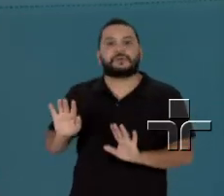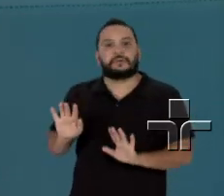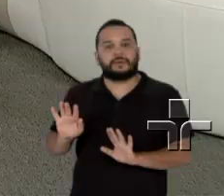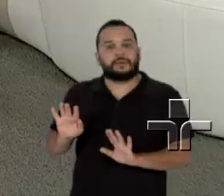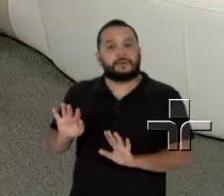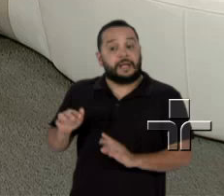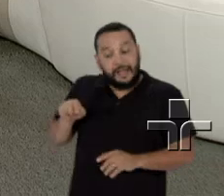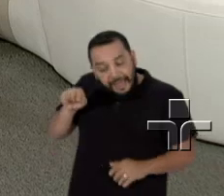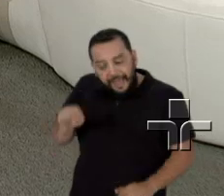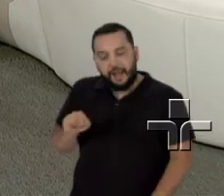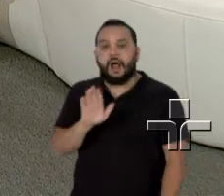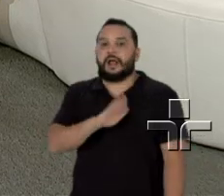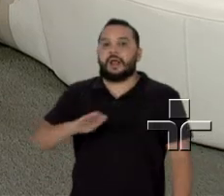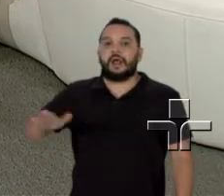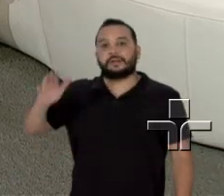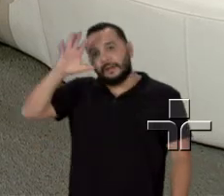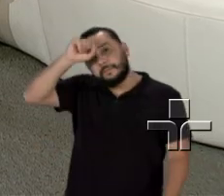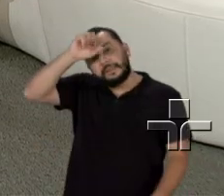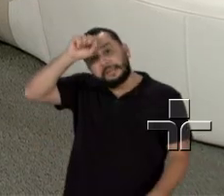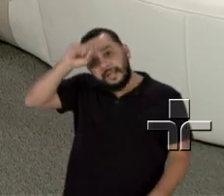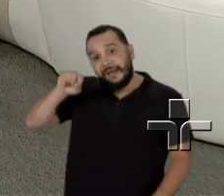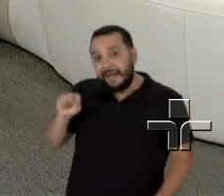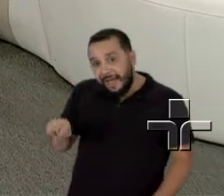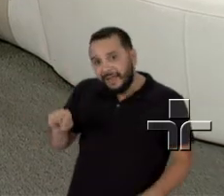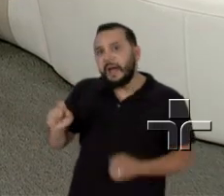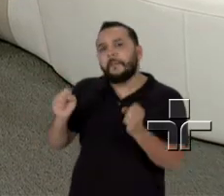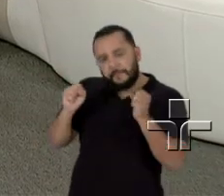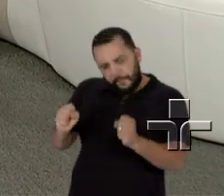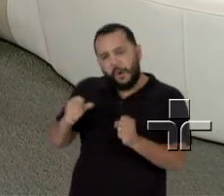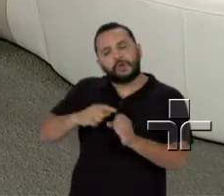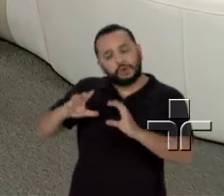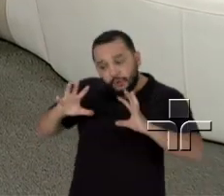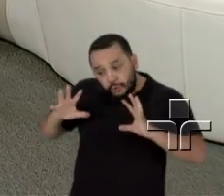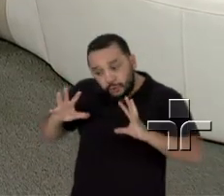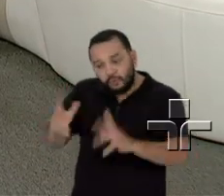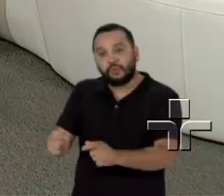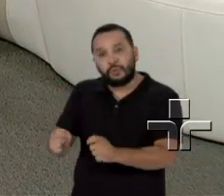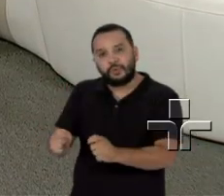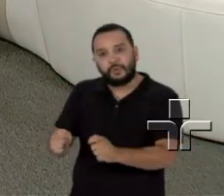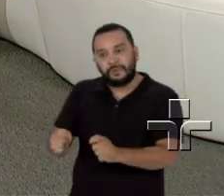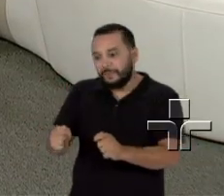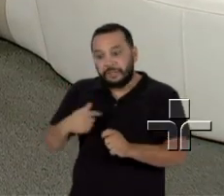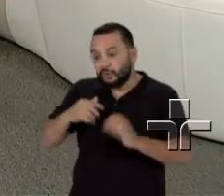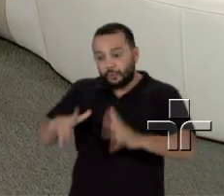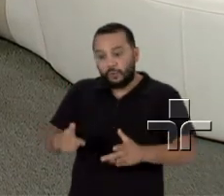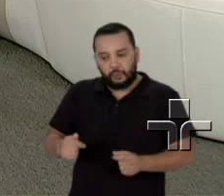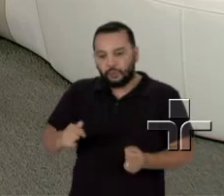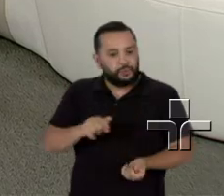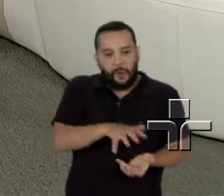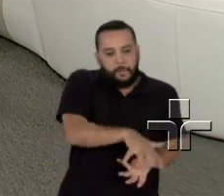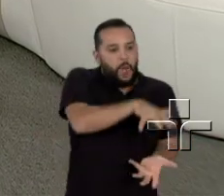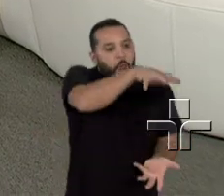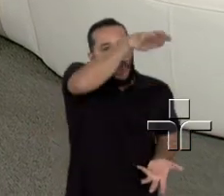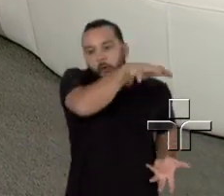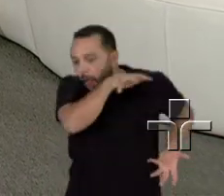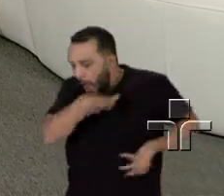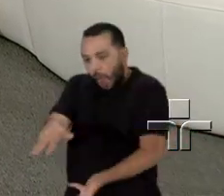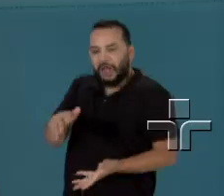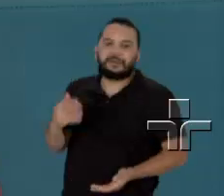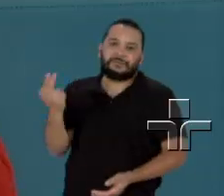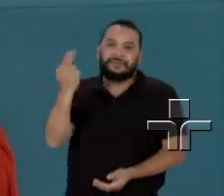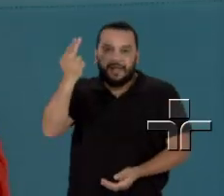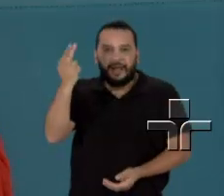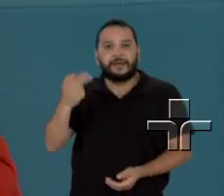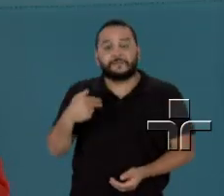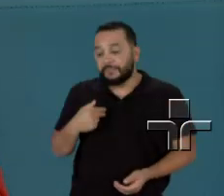que a criança aprenda que ela pode ter tudo mas que ela não pode ter tudo de uma vez né então aquele negócio de